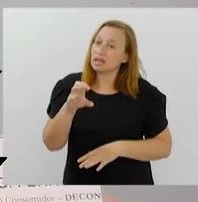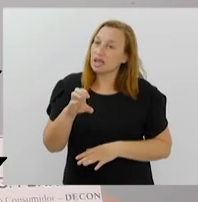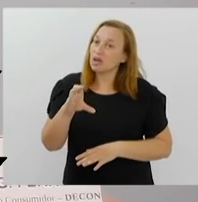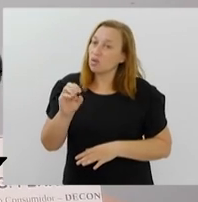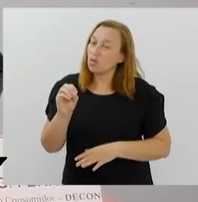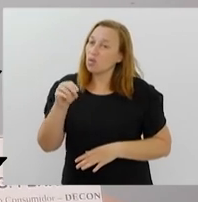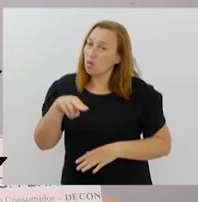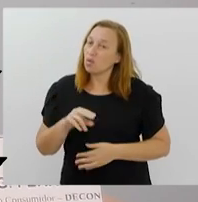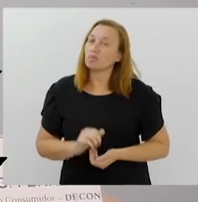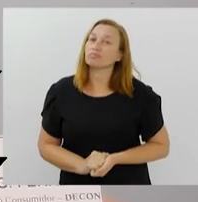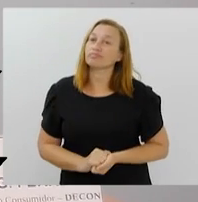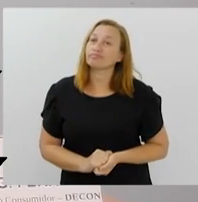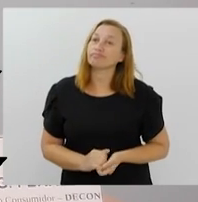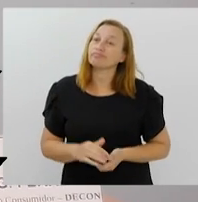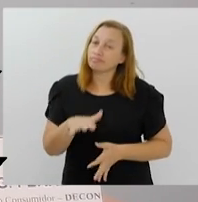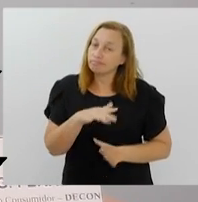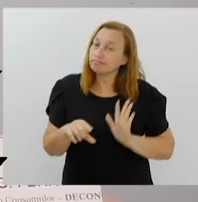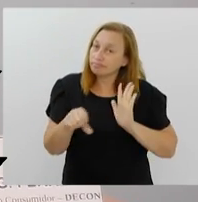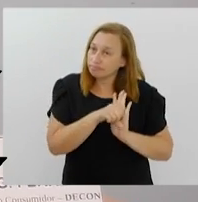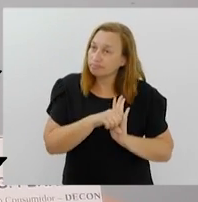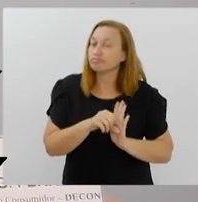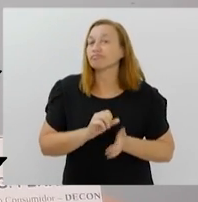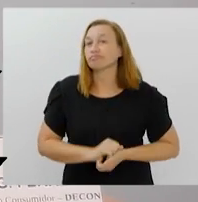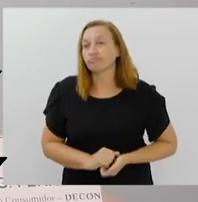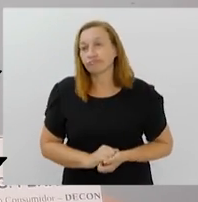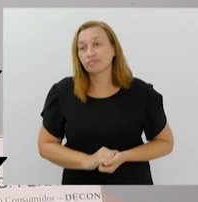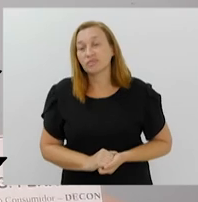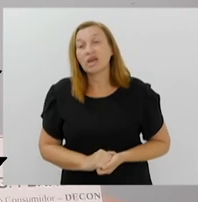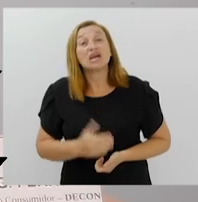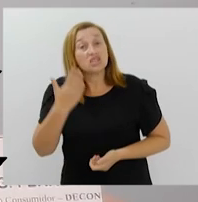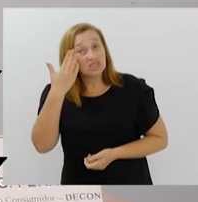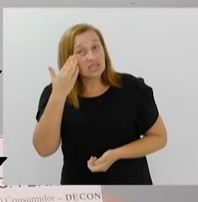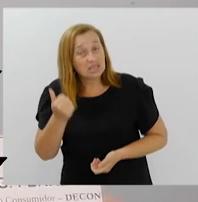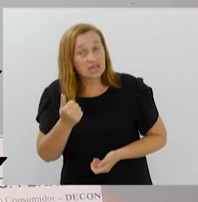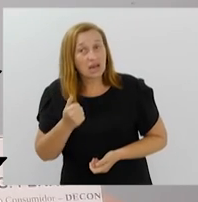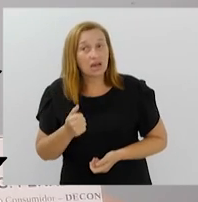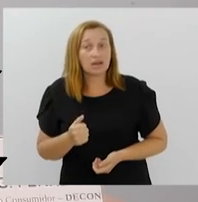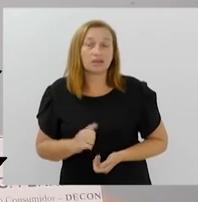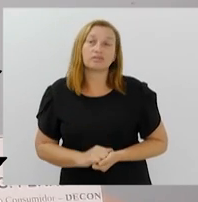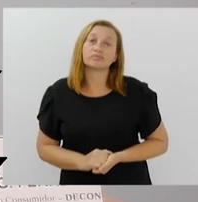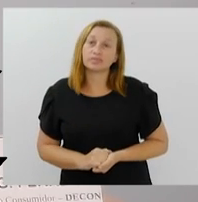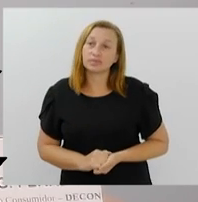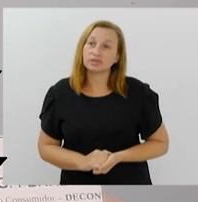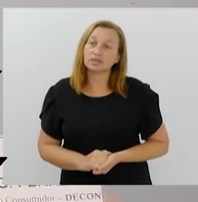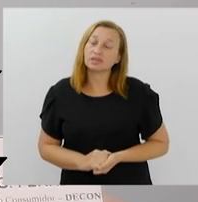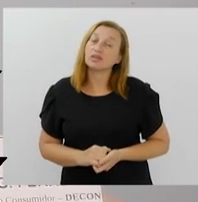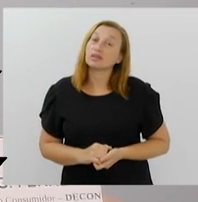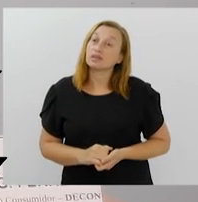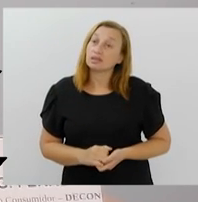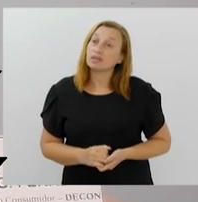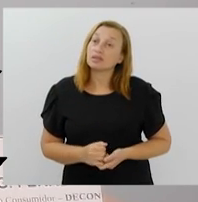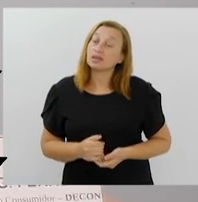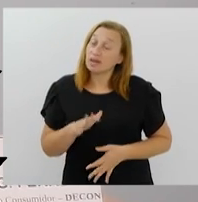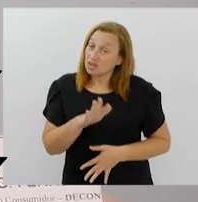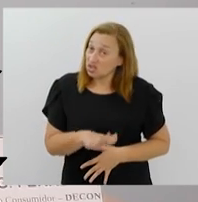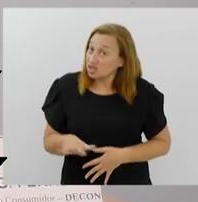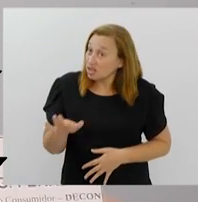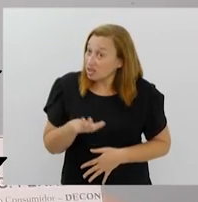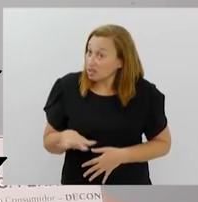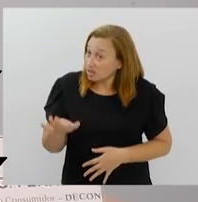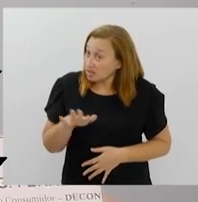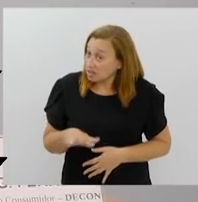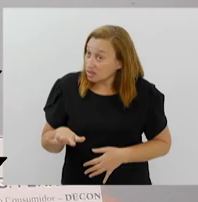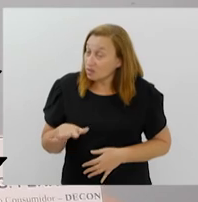chegar na Esfera criminal e a gente sabe que a gente tem uma janela de tempo de tratamento as crianças